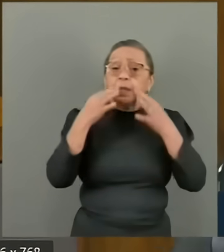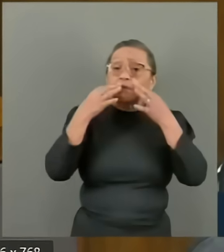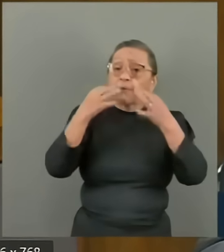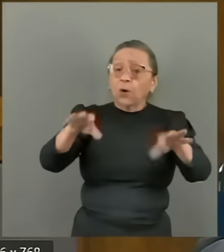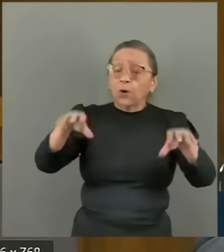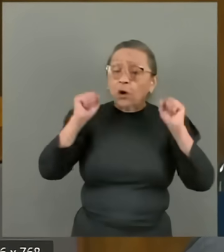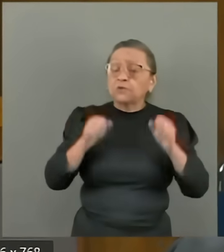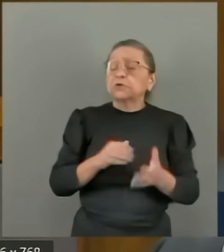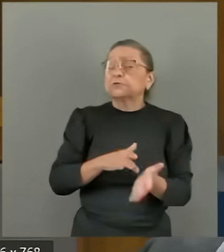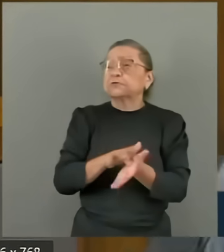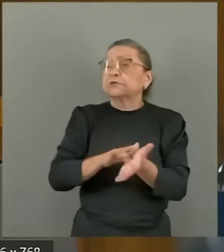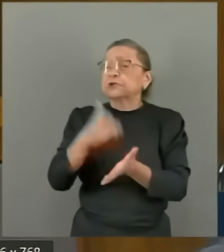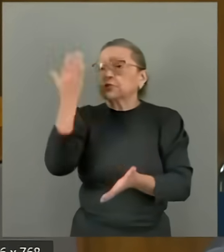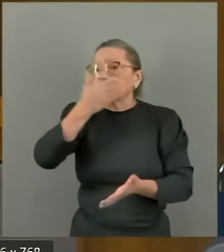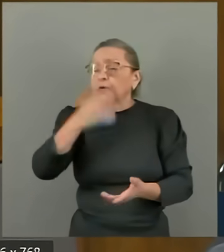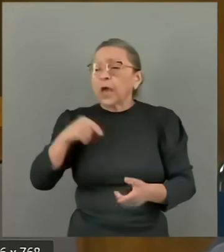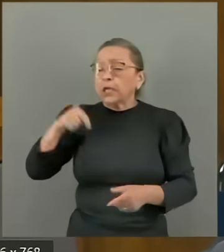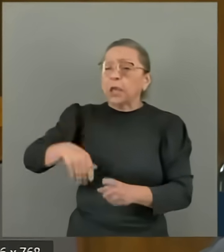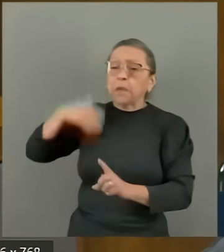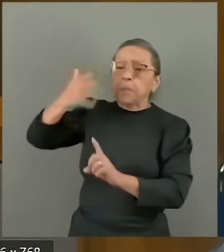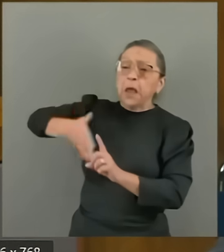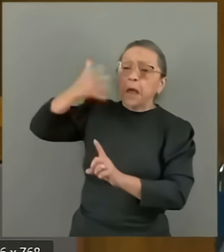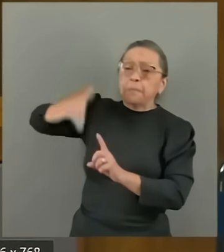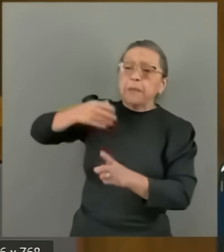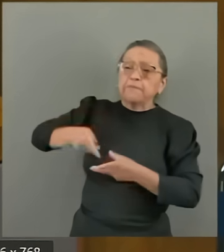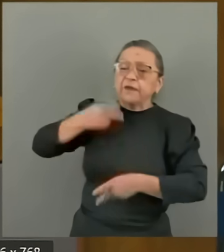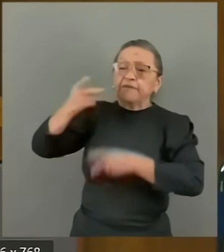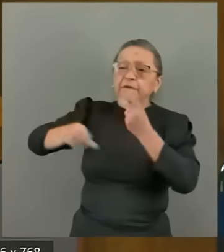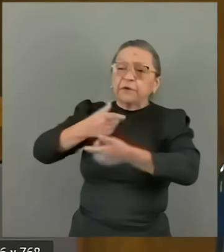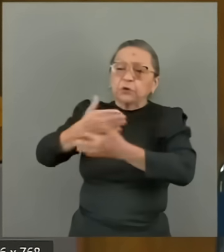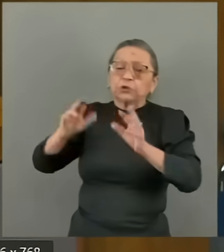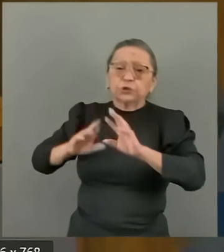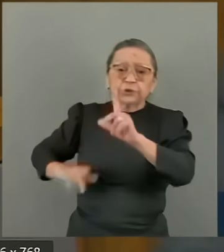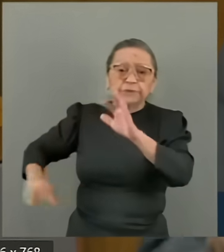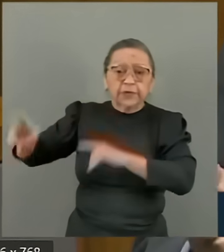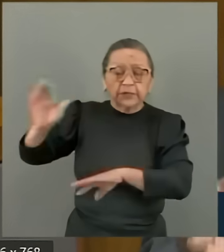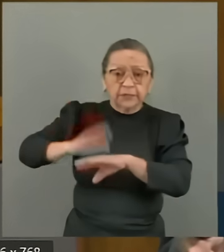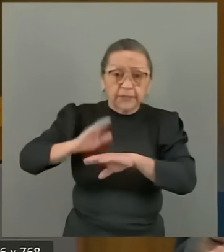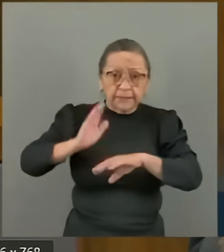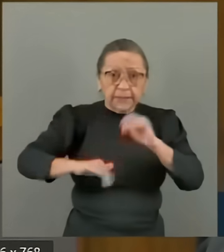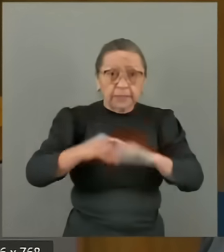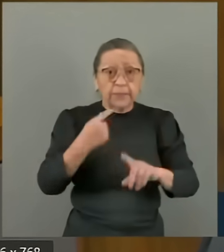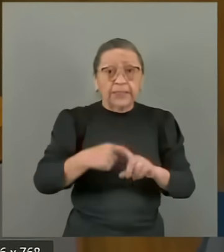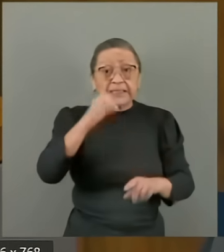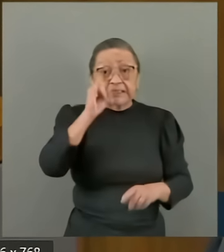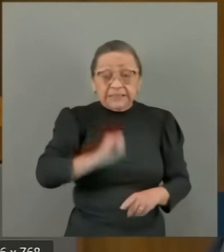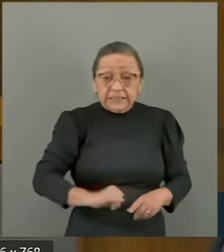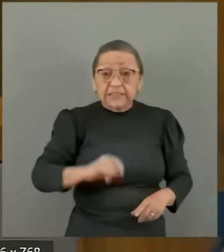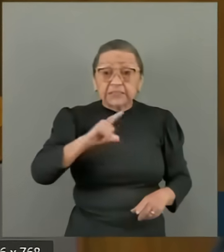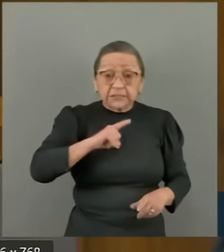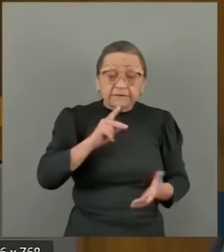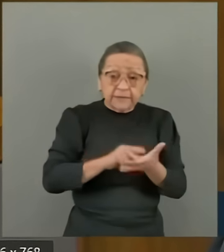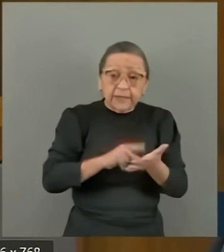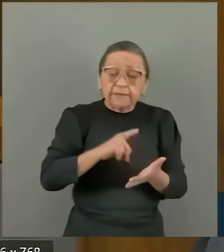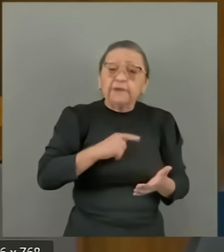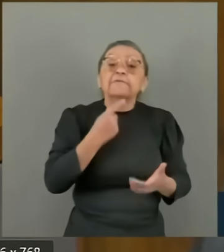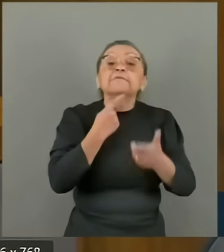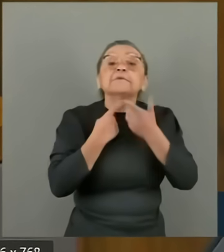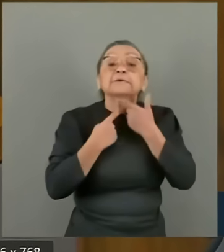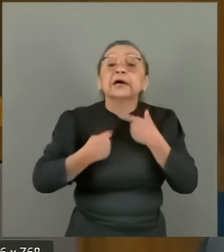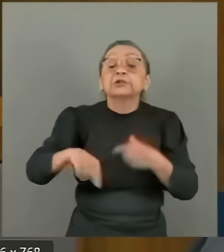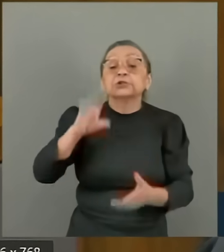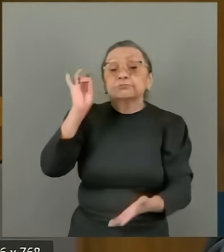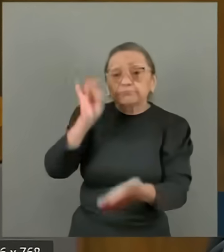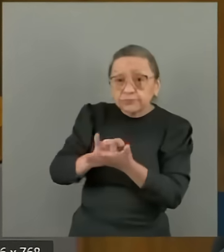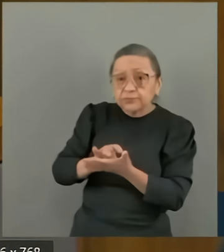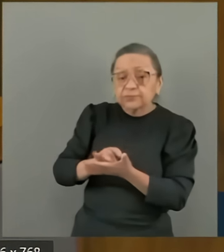o discurso aqui, diz uma coisa completamente diferente da prática, porque se houvesse a vontade de materializar